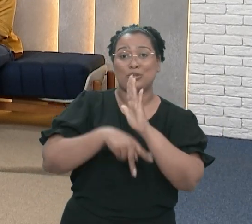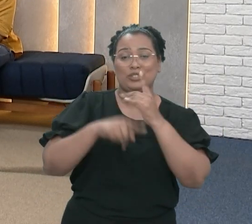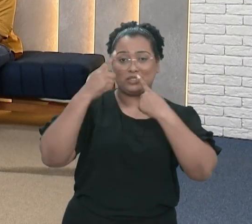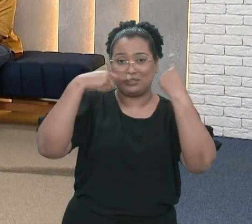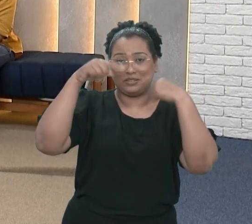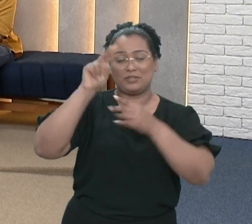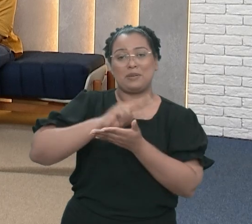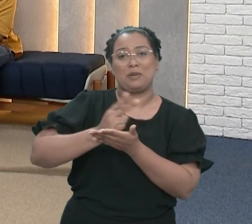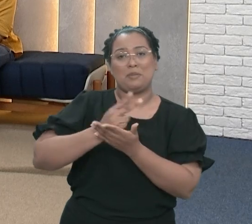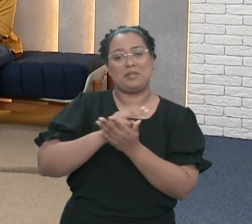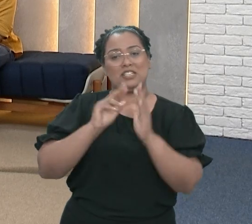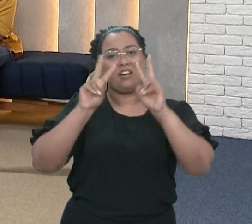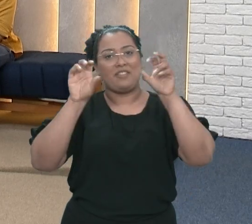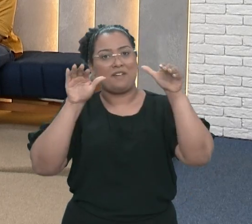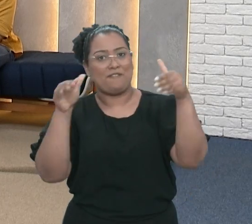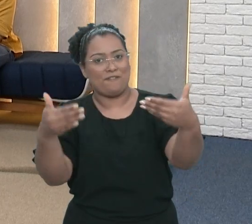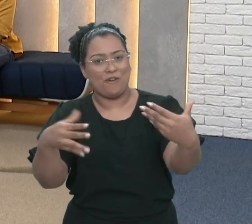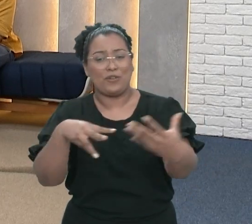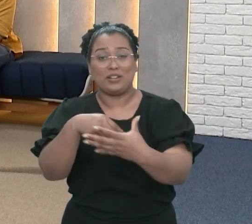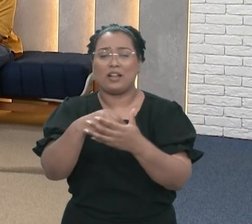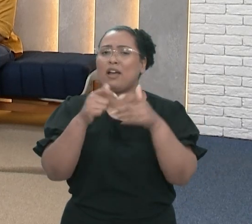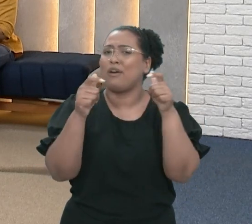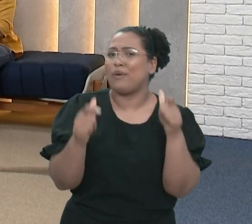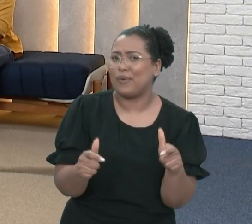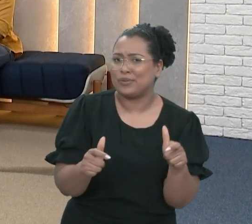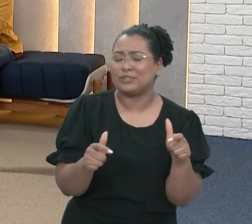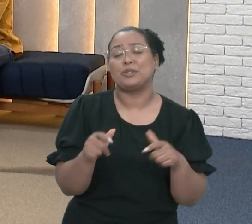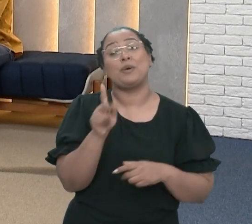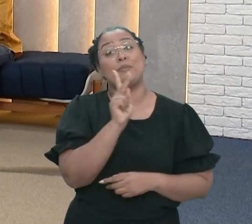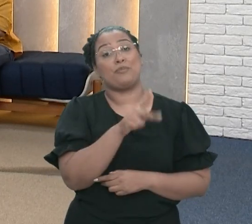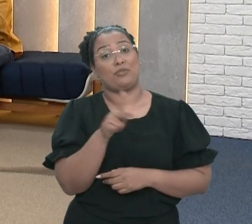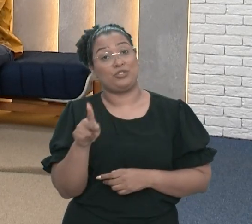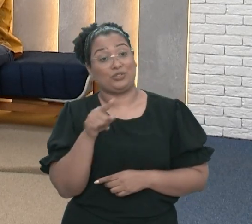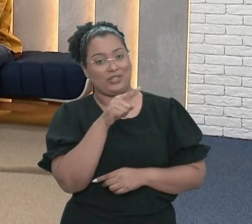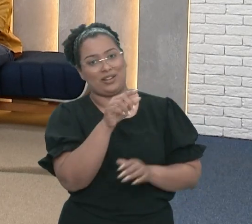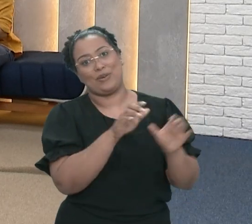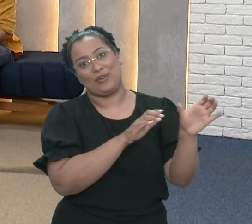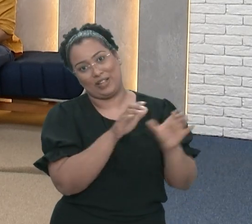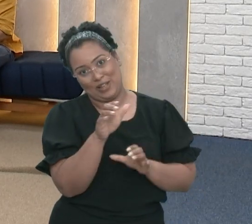em Foco, que é desenvolvido pela